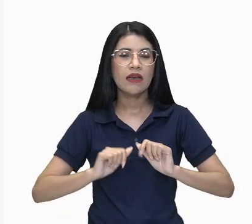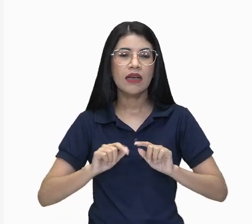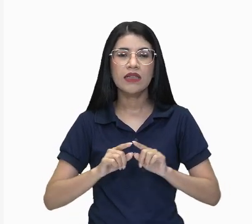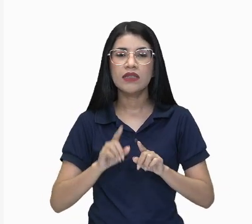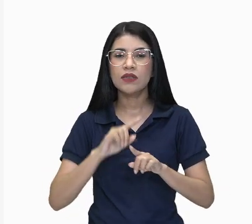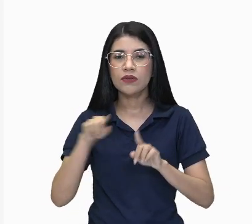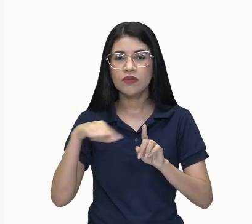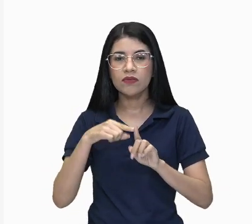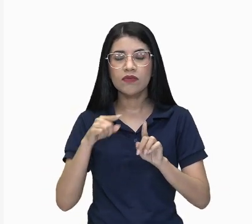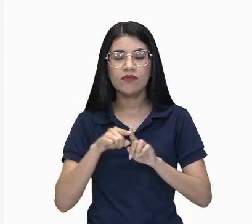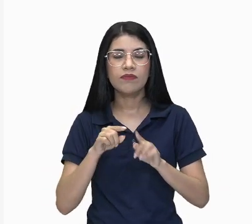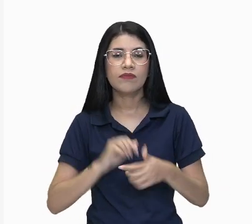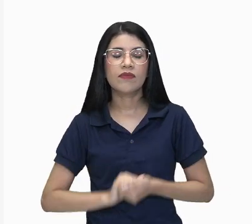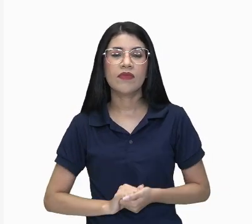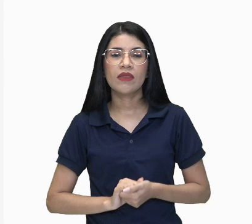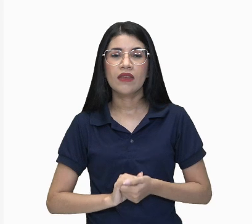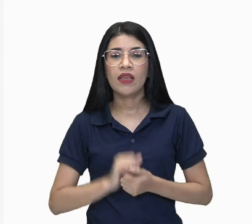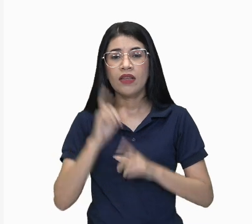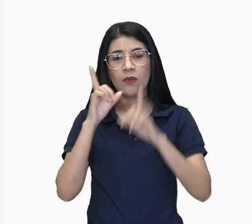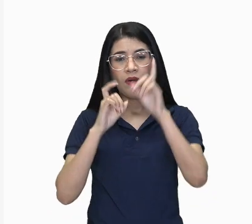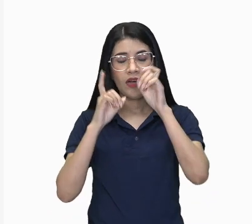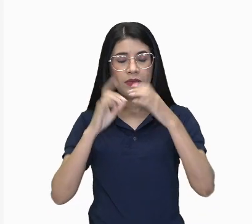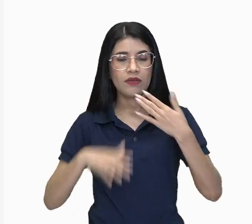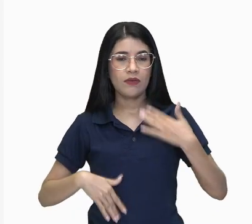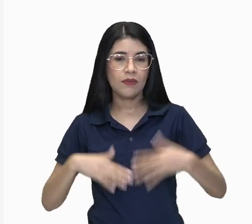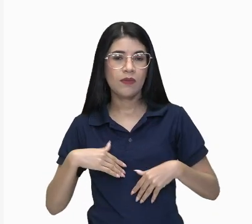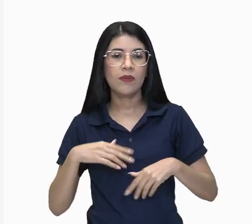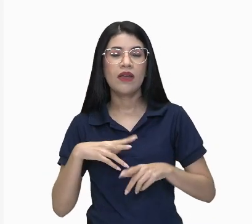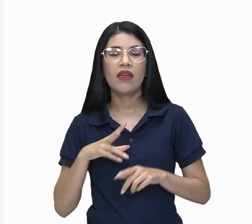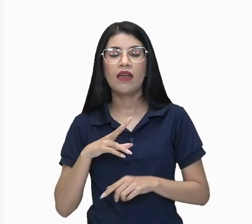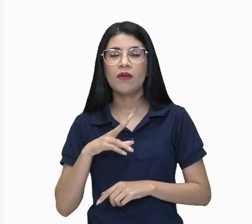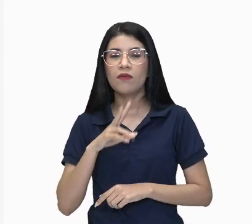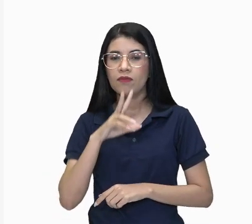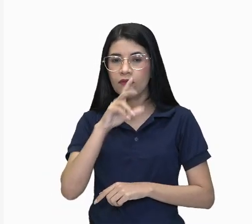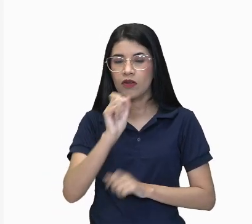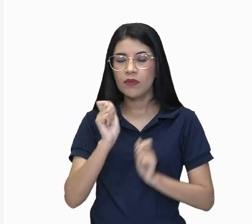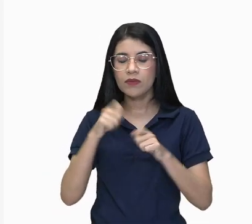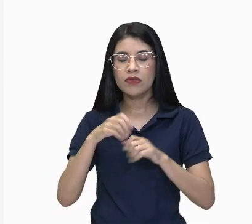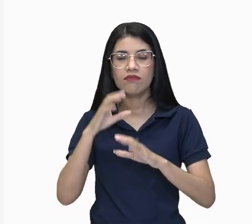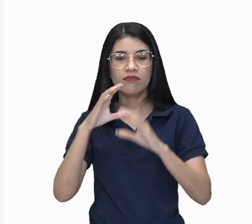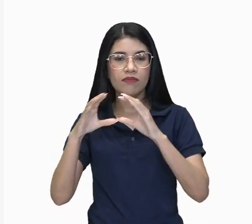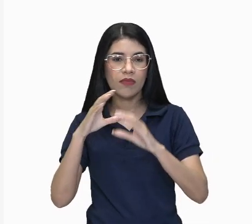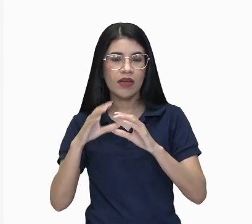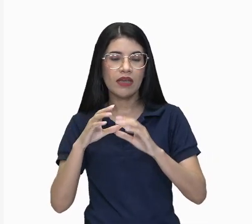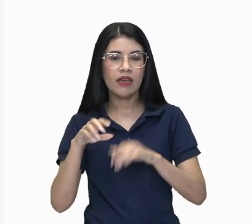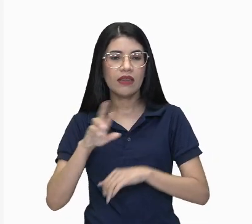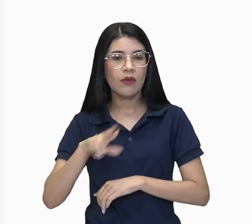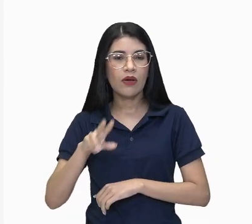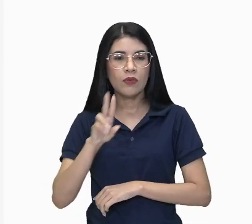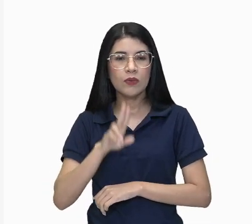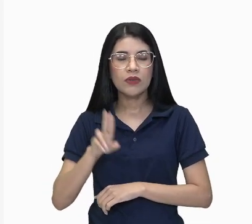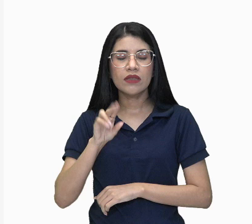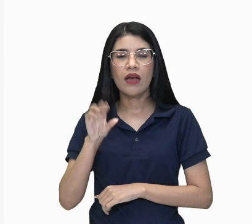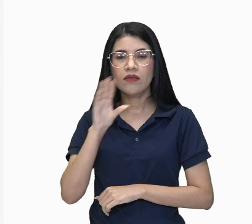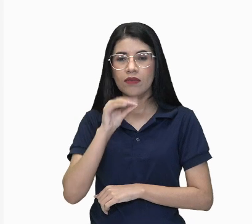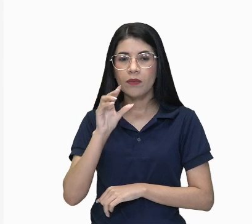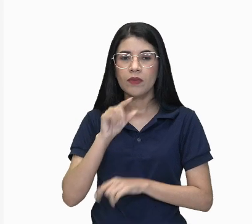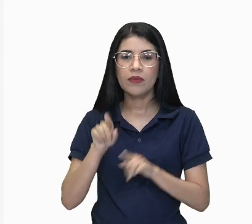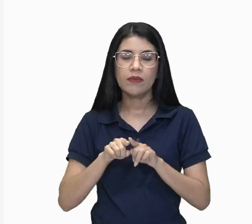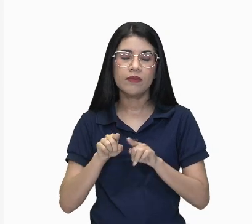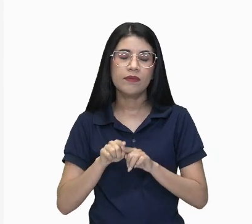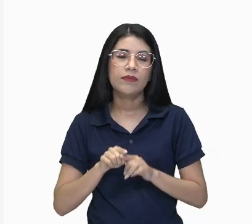expressão corporal é uma forma poderosa de comunicação não verbal que ultrapassa as barreiras